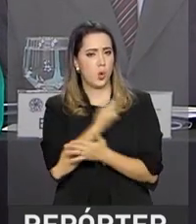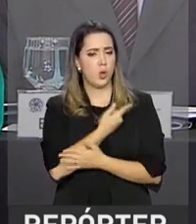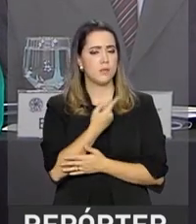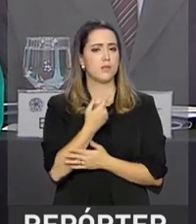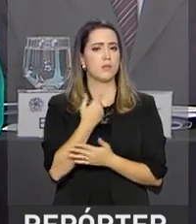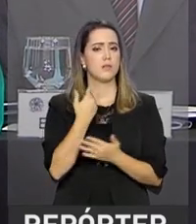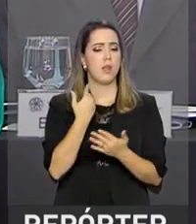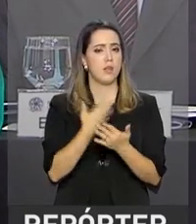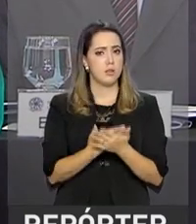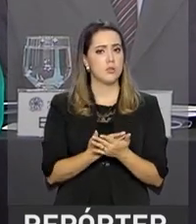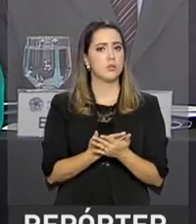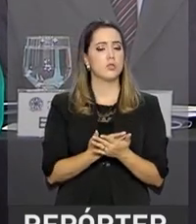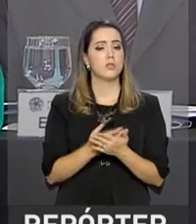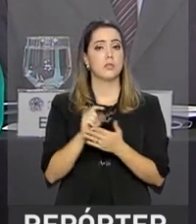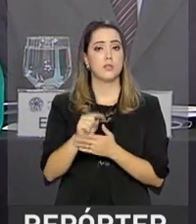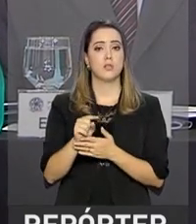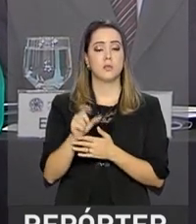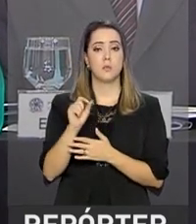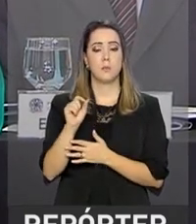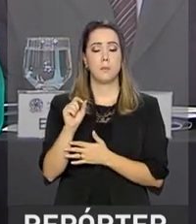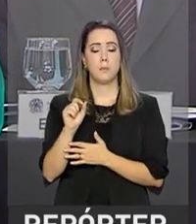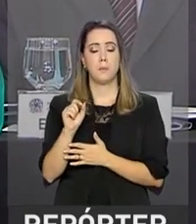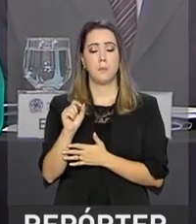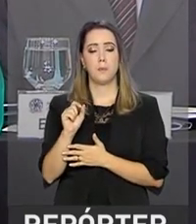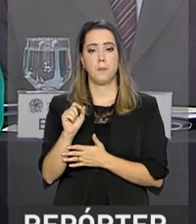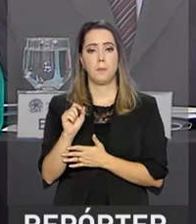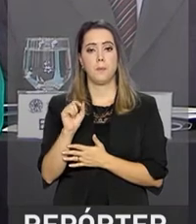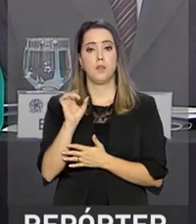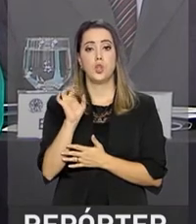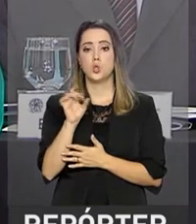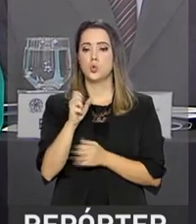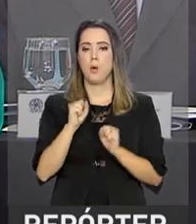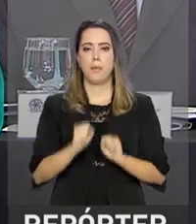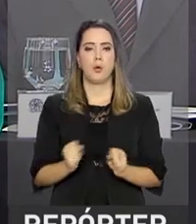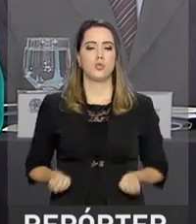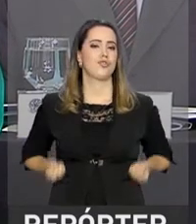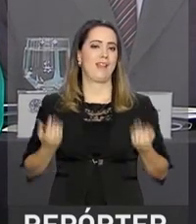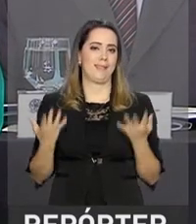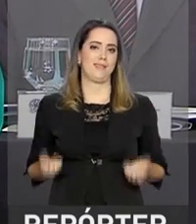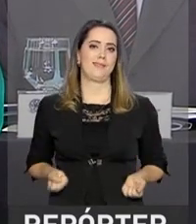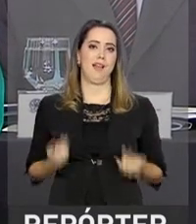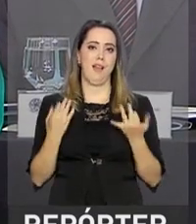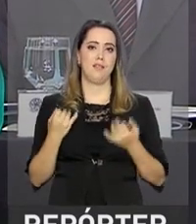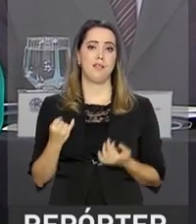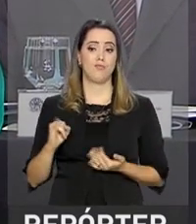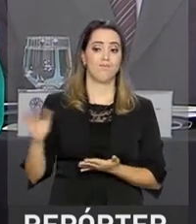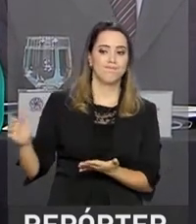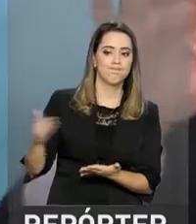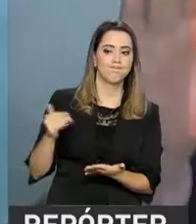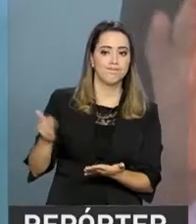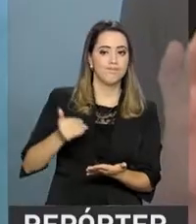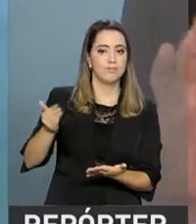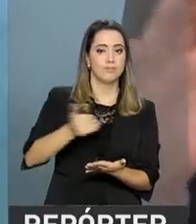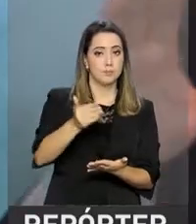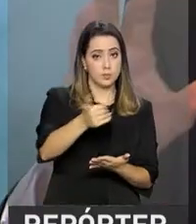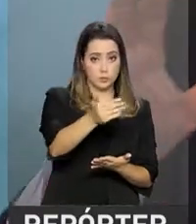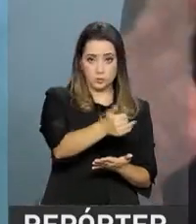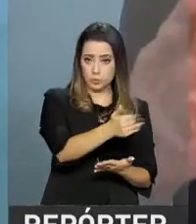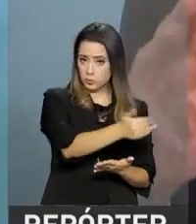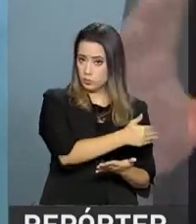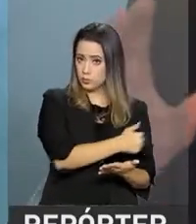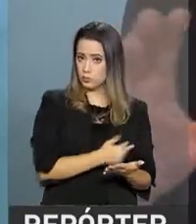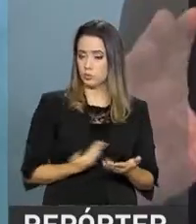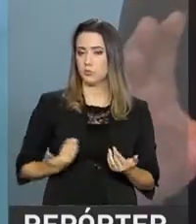afirmação mais trivial de que só devemos gastar aquilo que se arrecada o ministro da fazenda